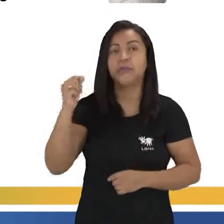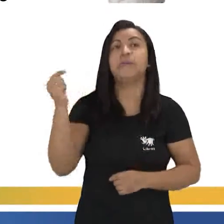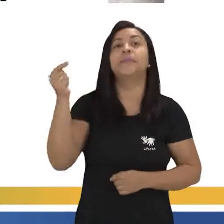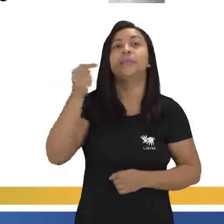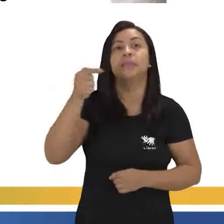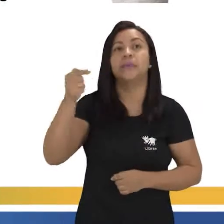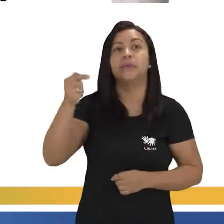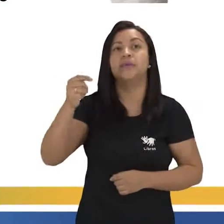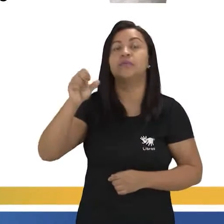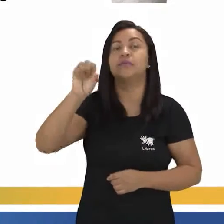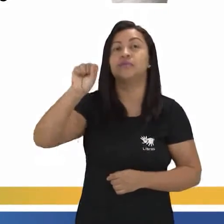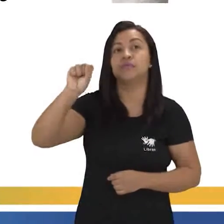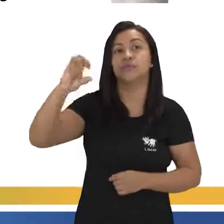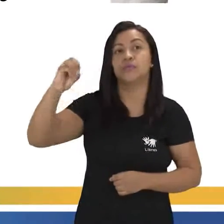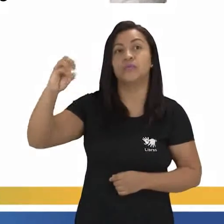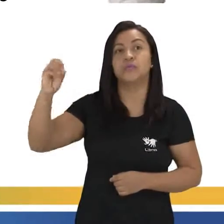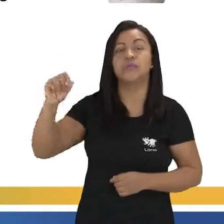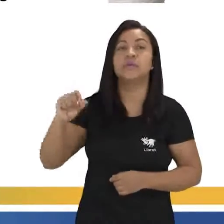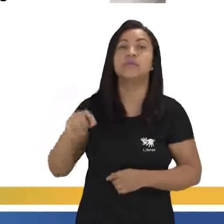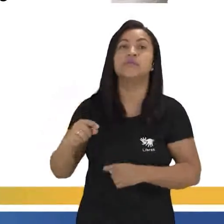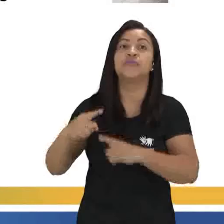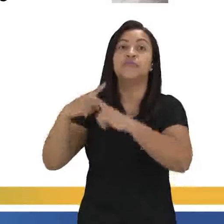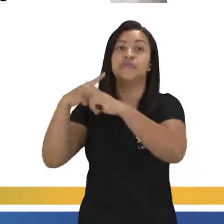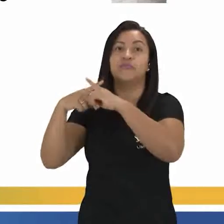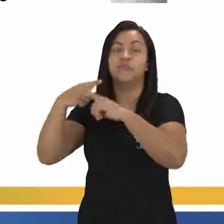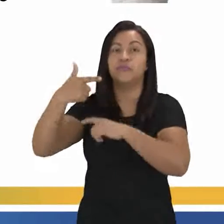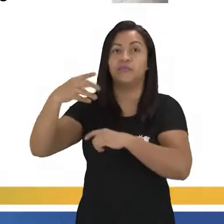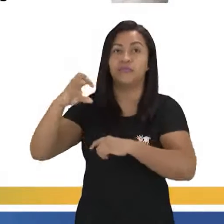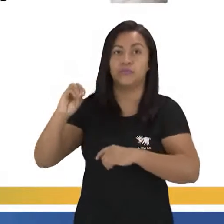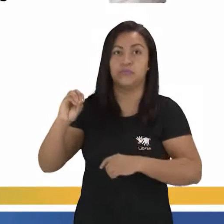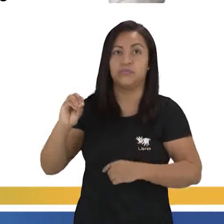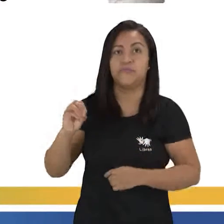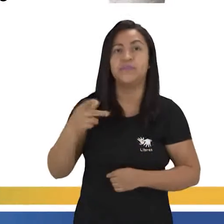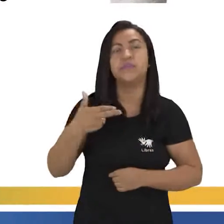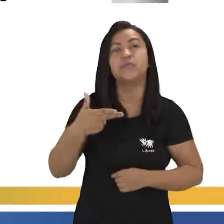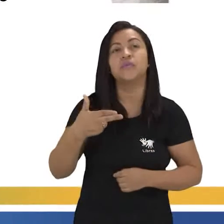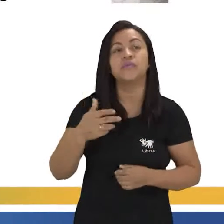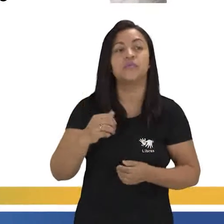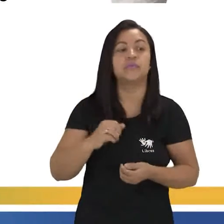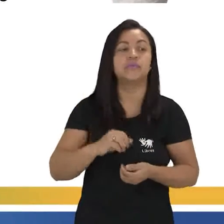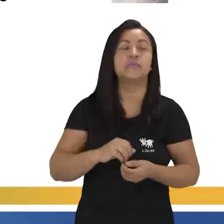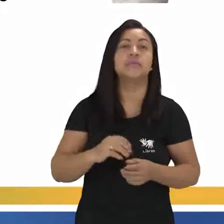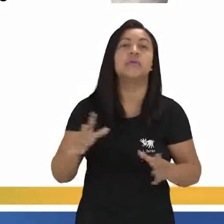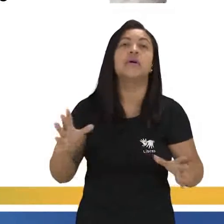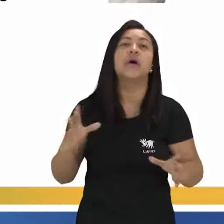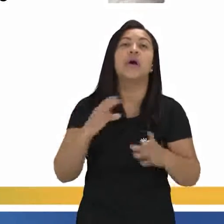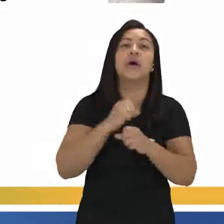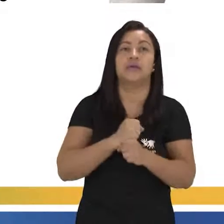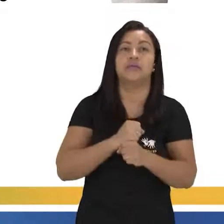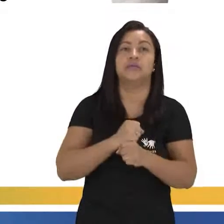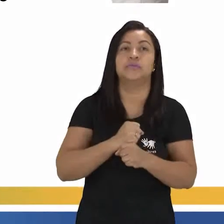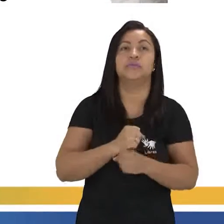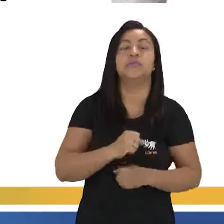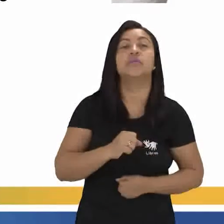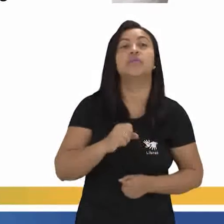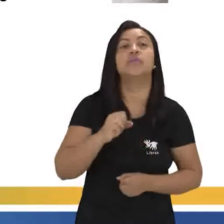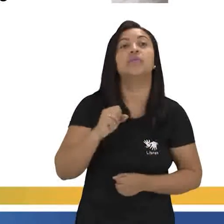800 vezes 20, que é a velocidade inicial. Calculando, nós vamos ter aí 8